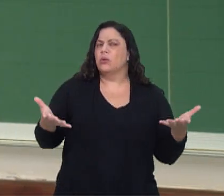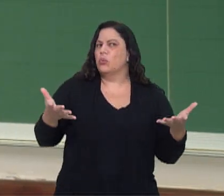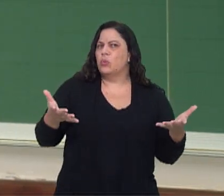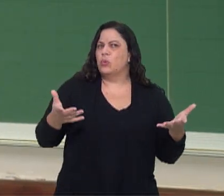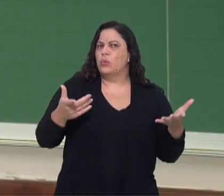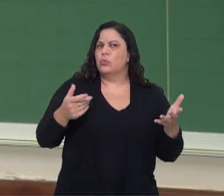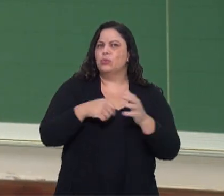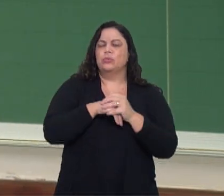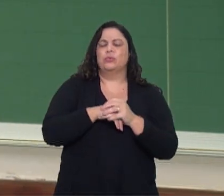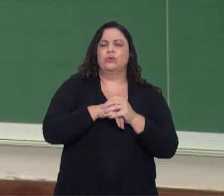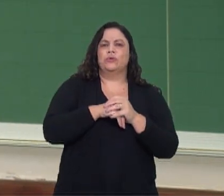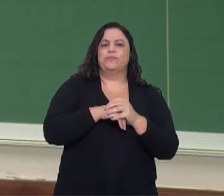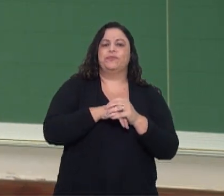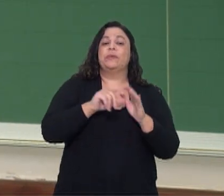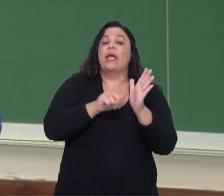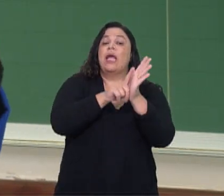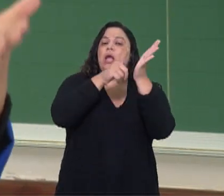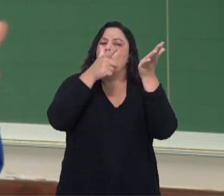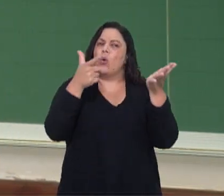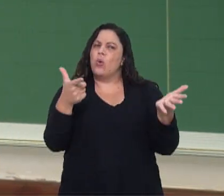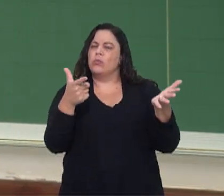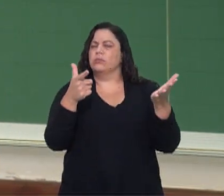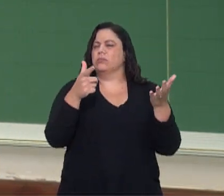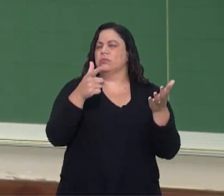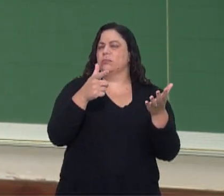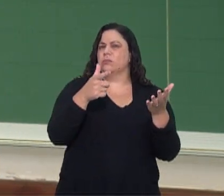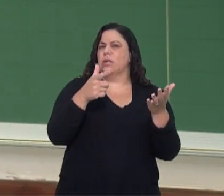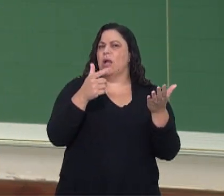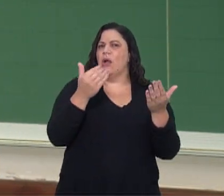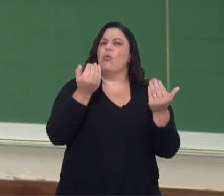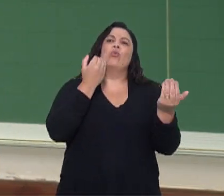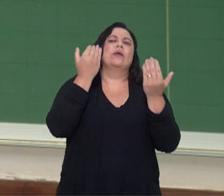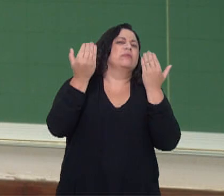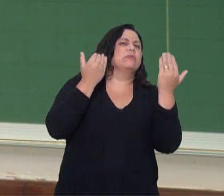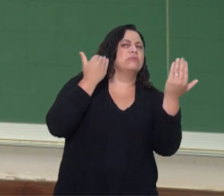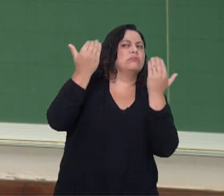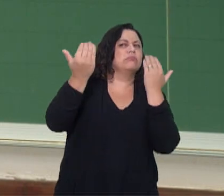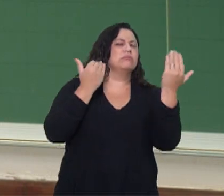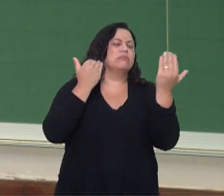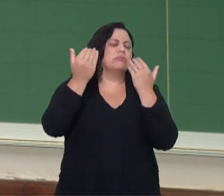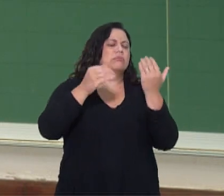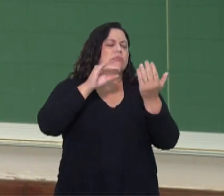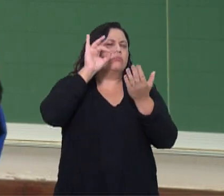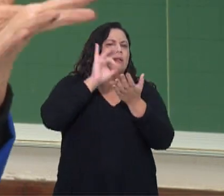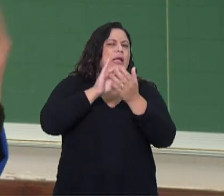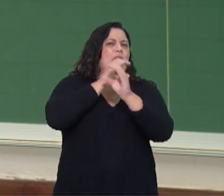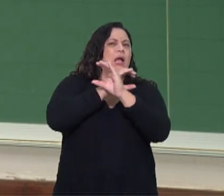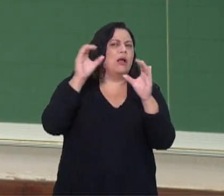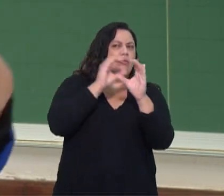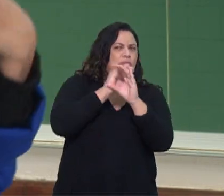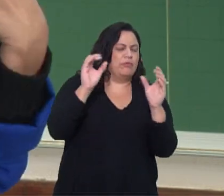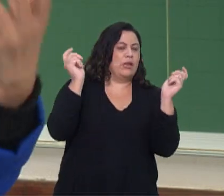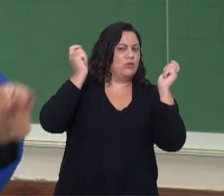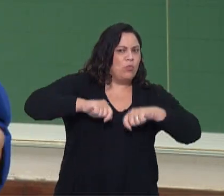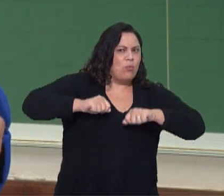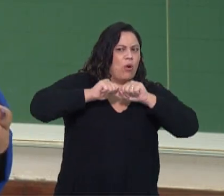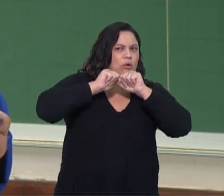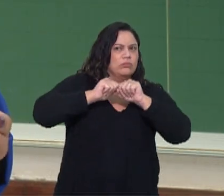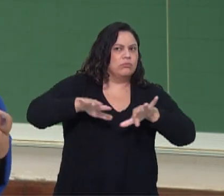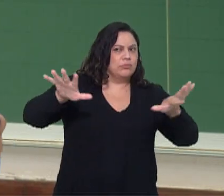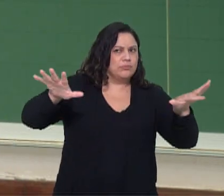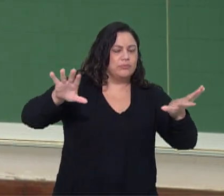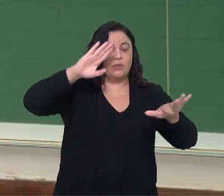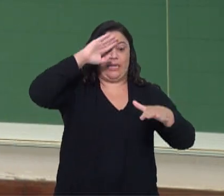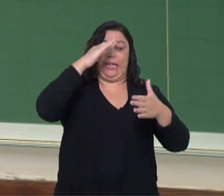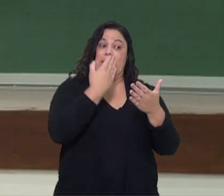um jornal confiável, tem uma fonte confiável, porque depois eu posso passar para frente ou não, ou acreditar naquilo